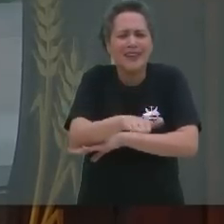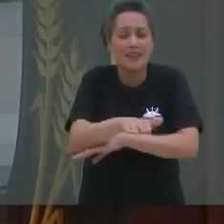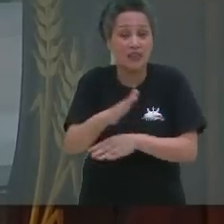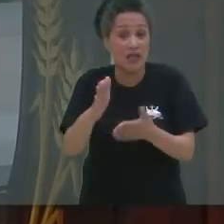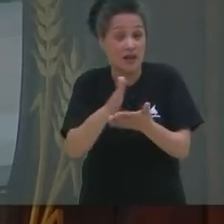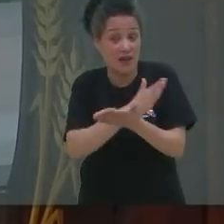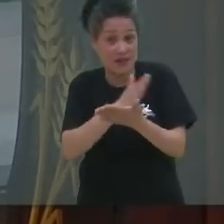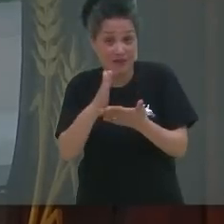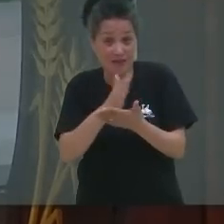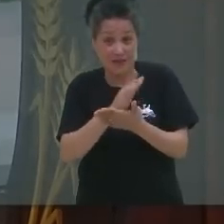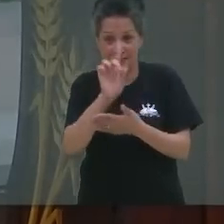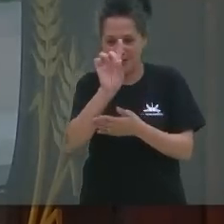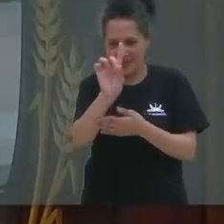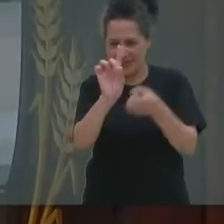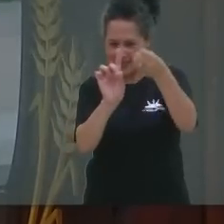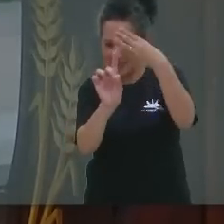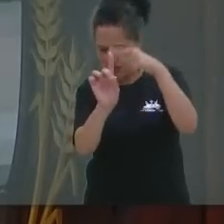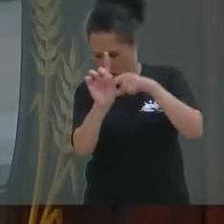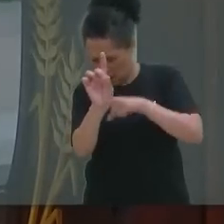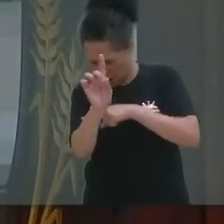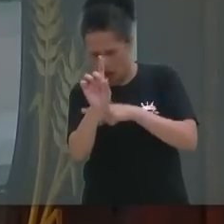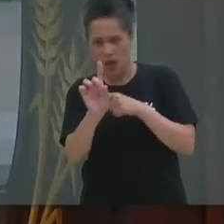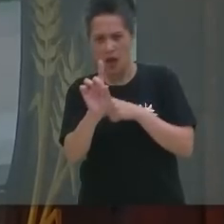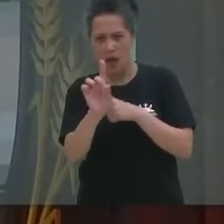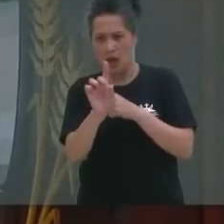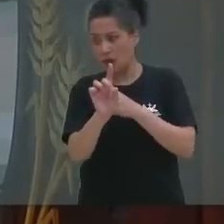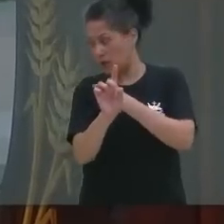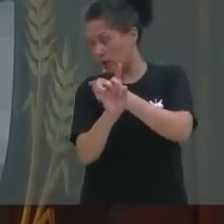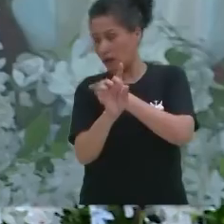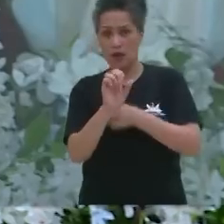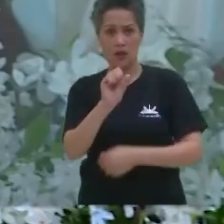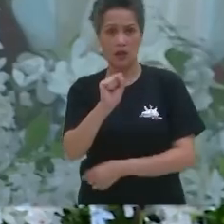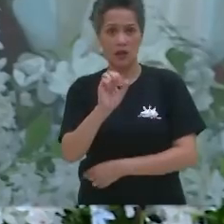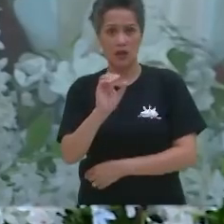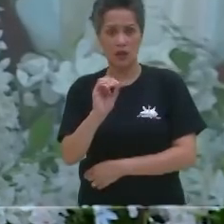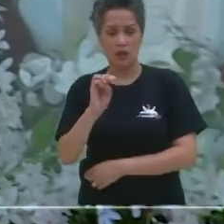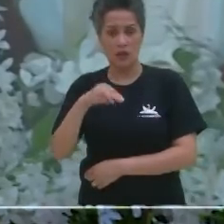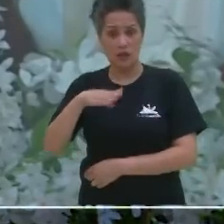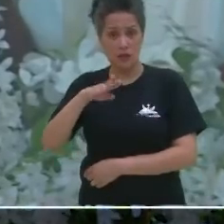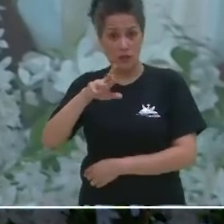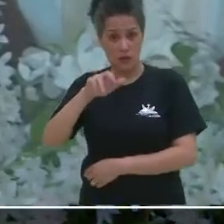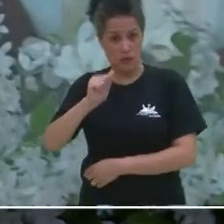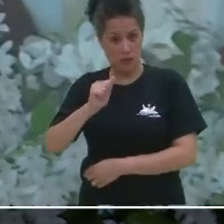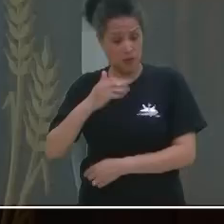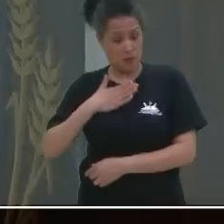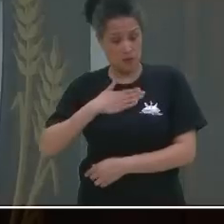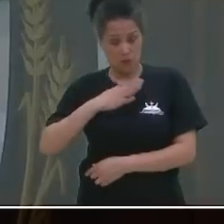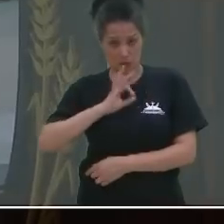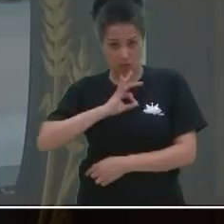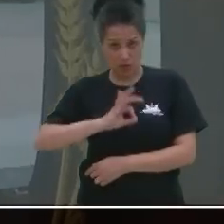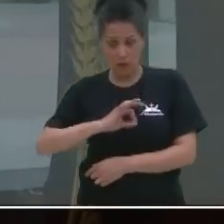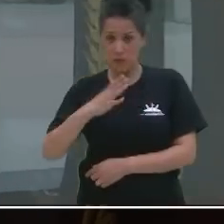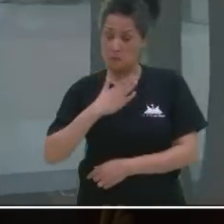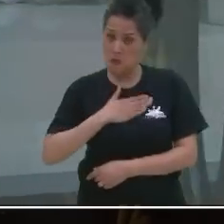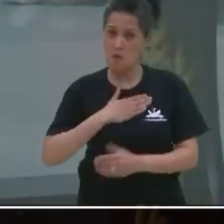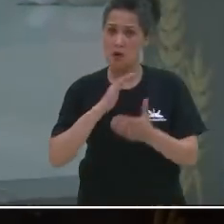meu sacerdócio no teu casamento, tem luz e sombra, na tua vida profissional, na tua